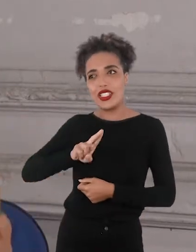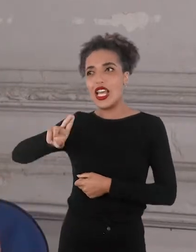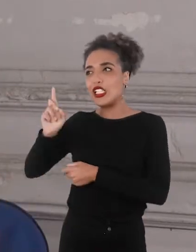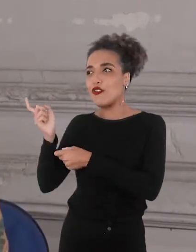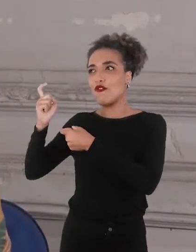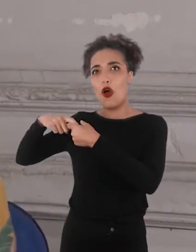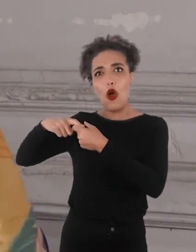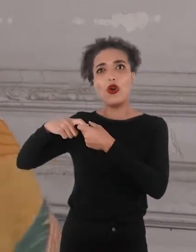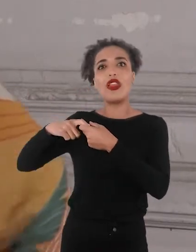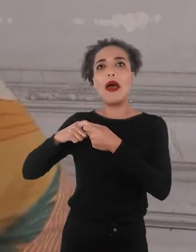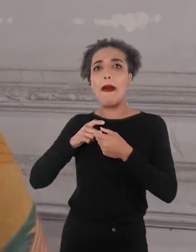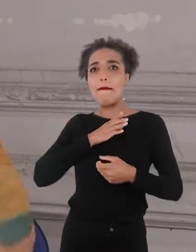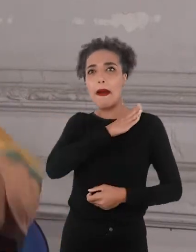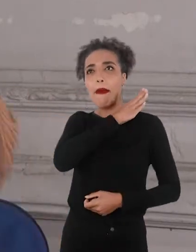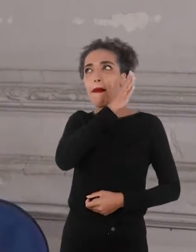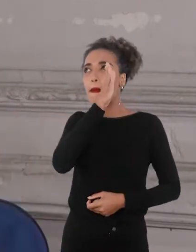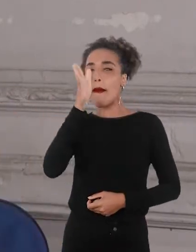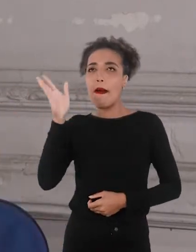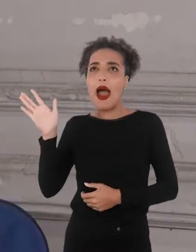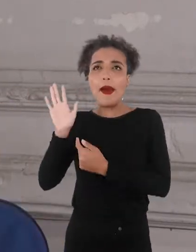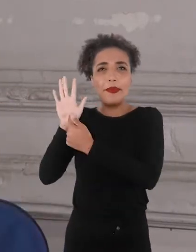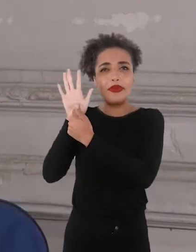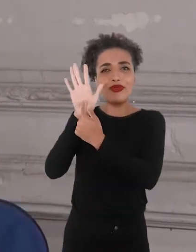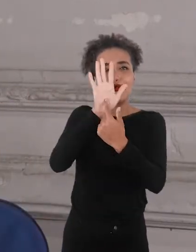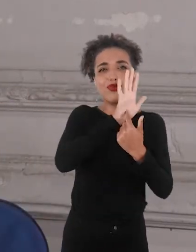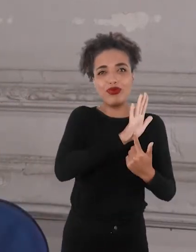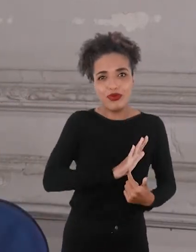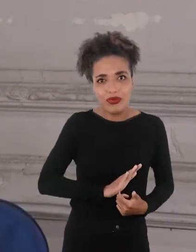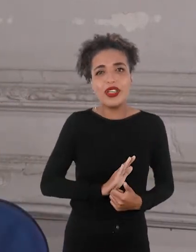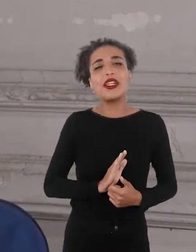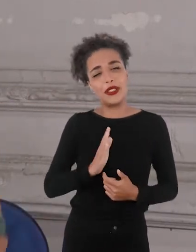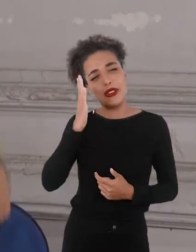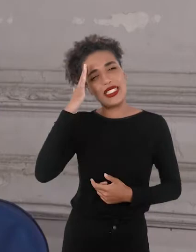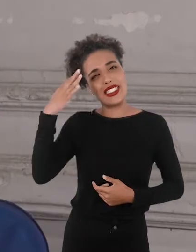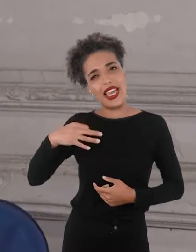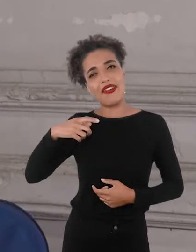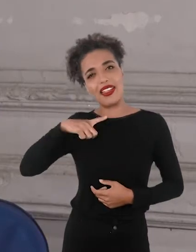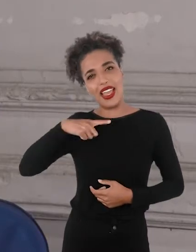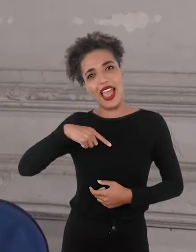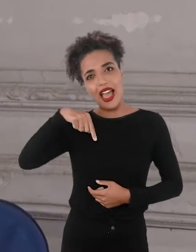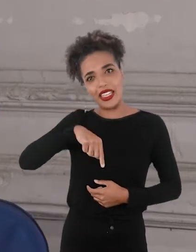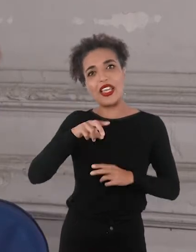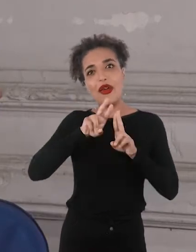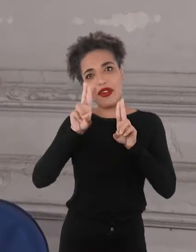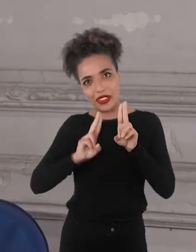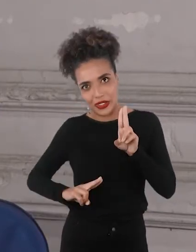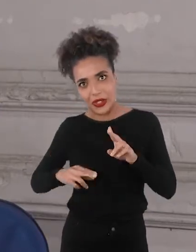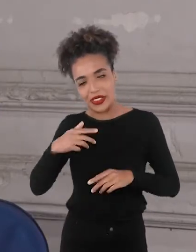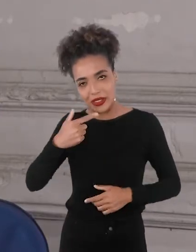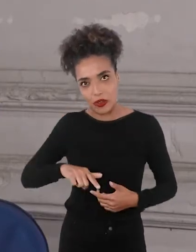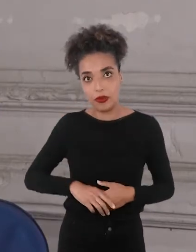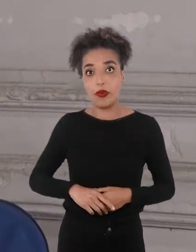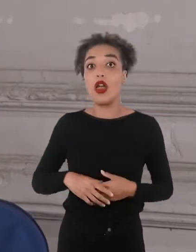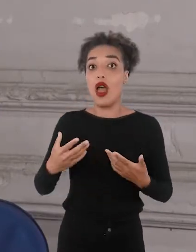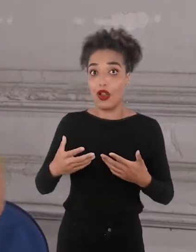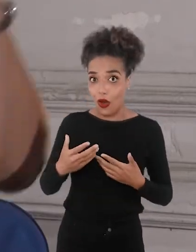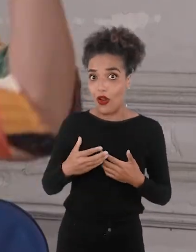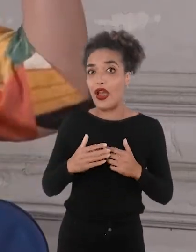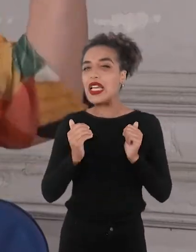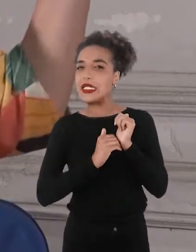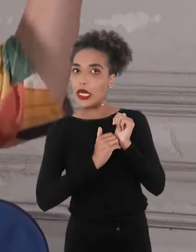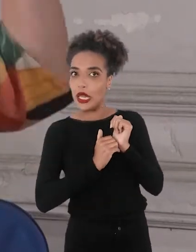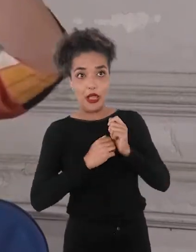possa fazer a apresentação em cada uma delas, e certamente haverá aqui na UFRJ. Bom, chega de suspense, vamos ver o